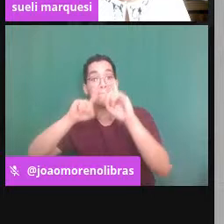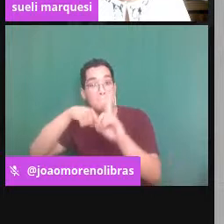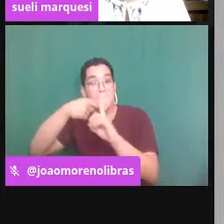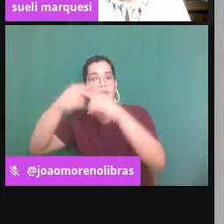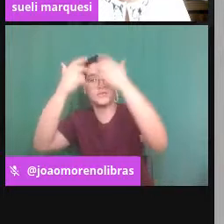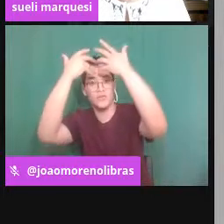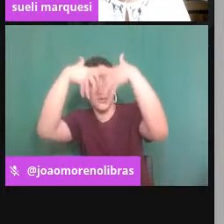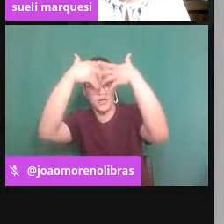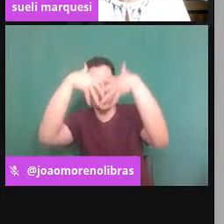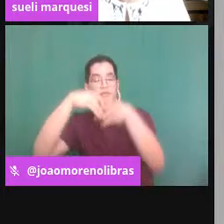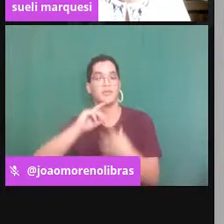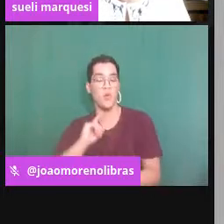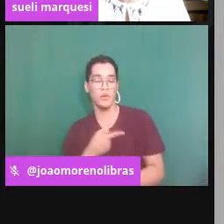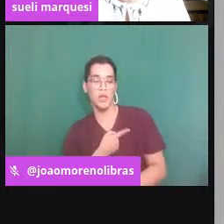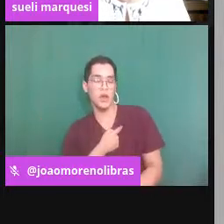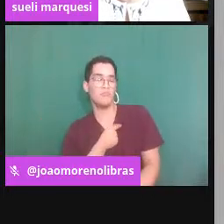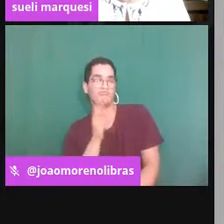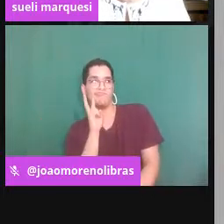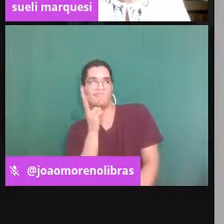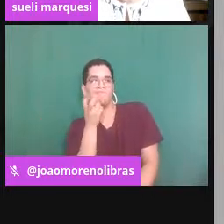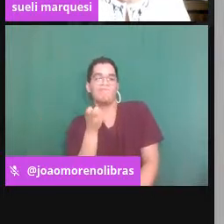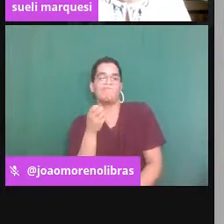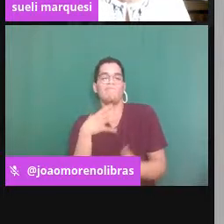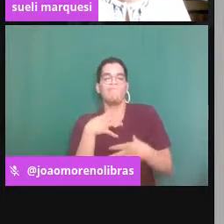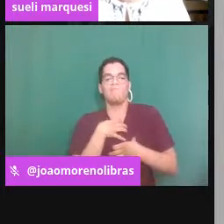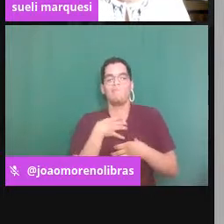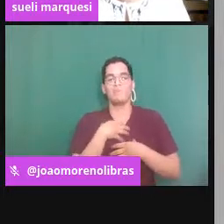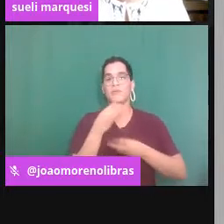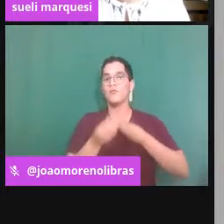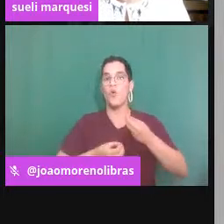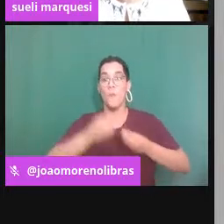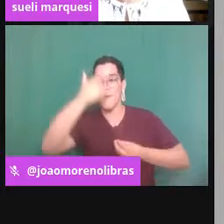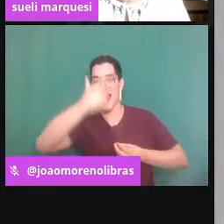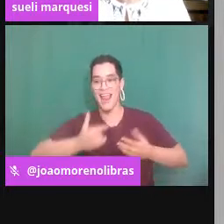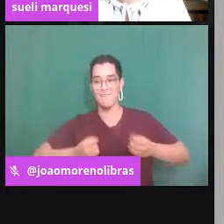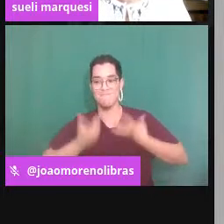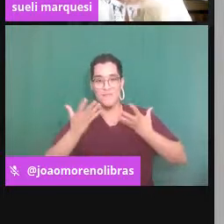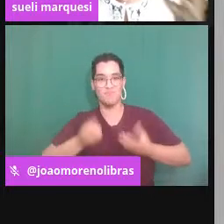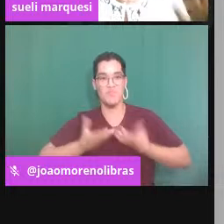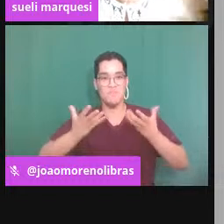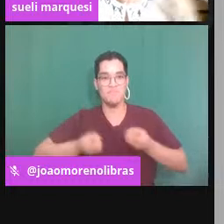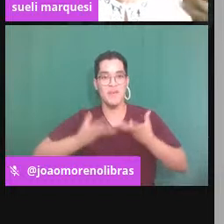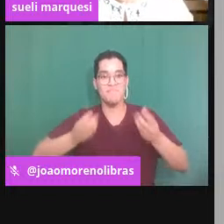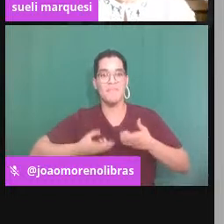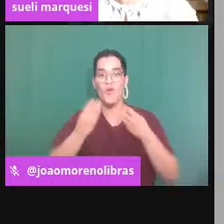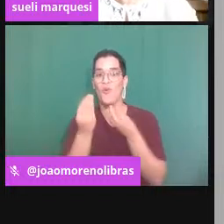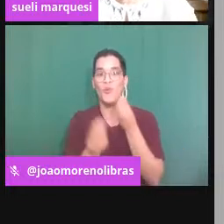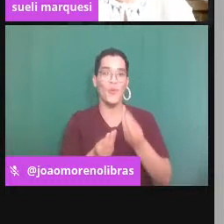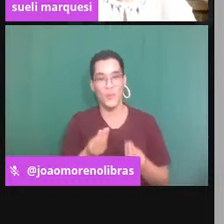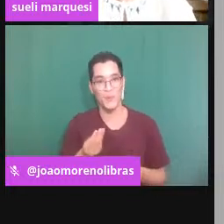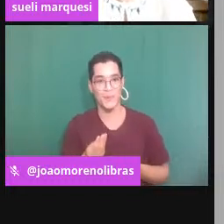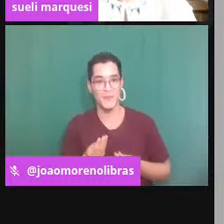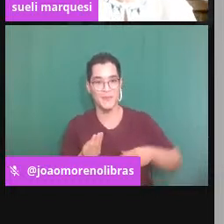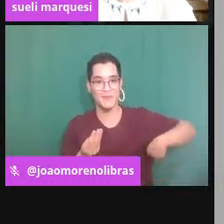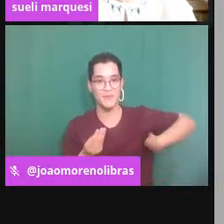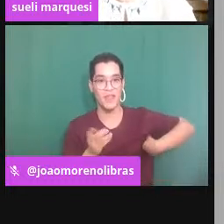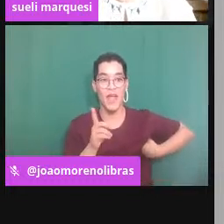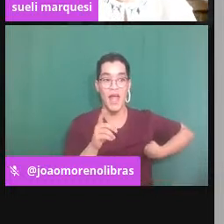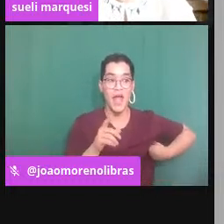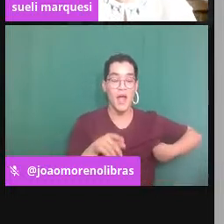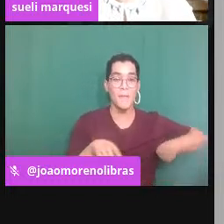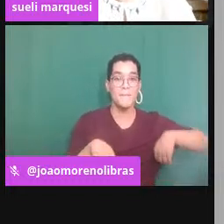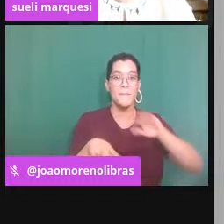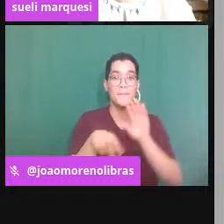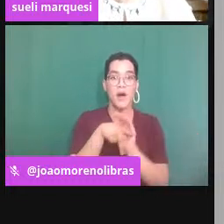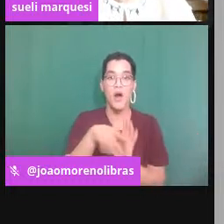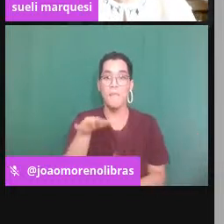essa visão mesmo da POC, né, de um texto, um contexto, aí uma visão plástica do contexto, entendido como